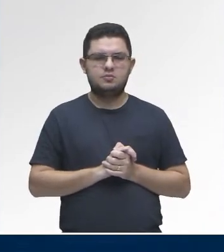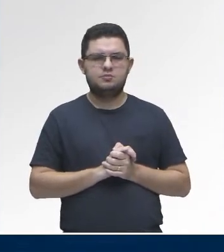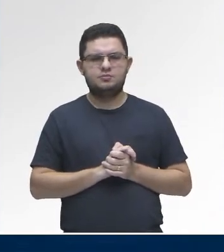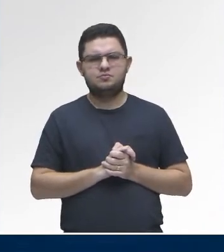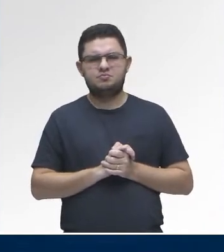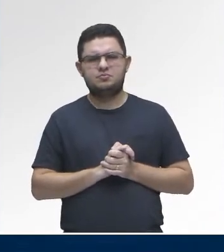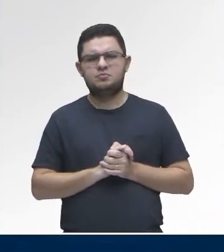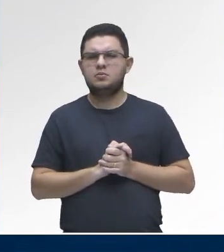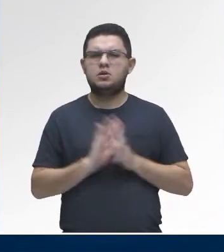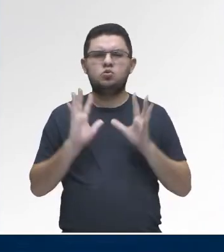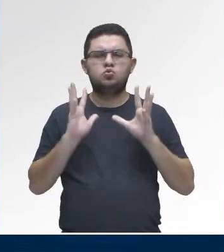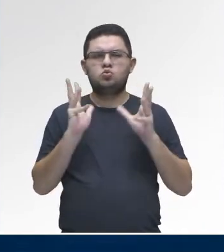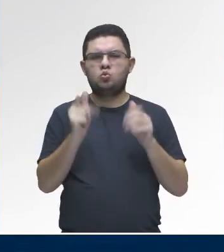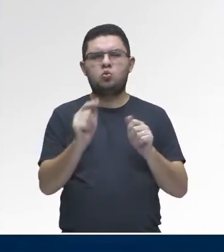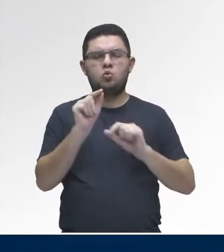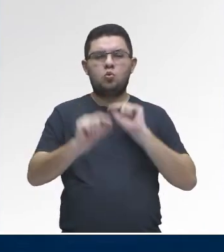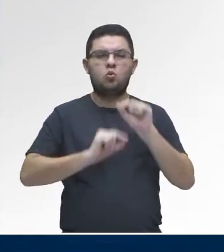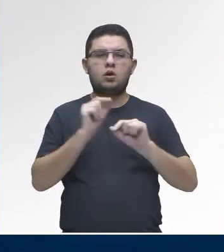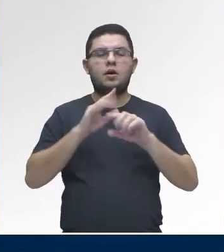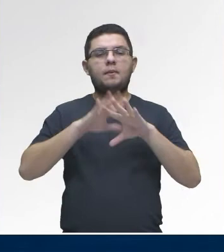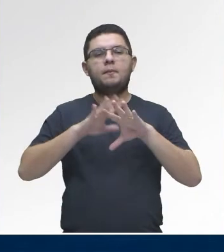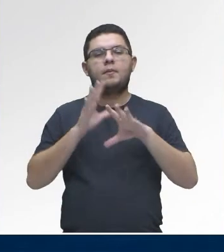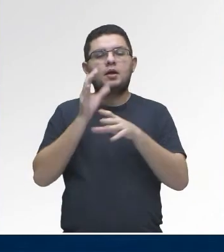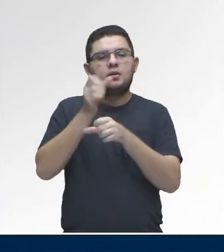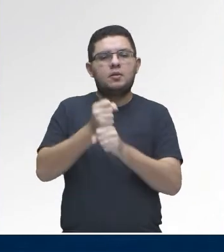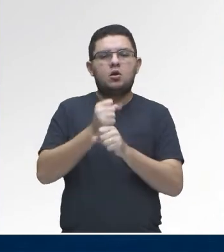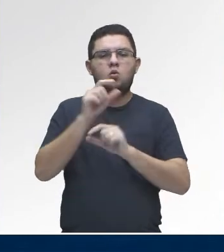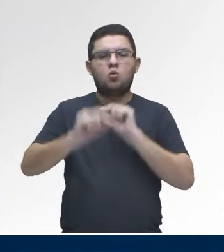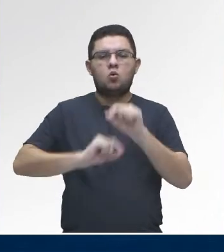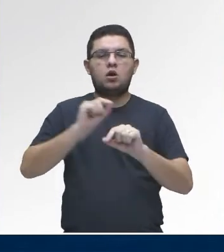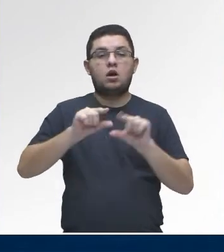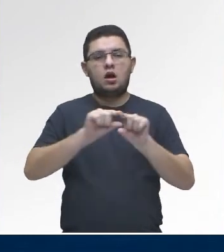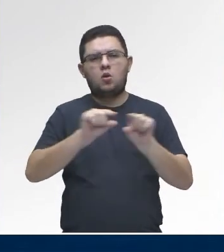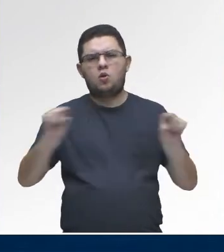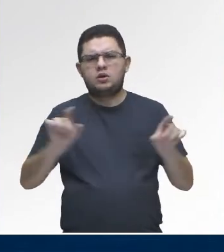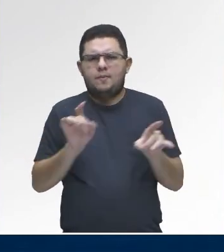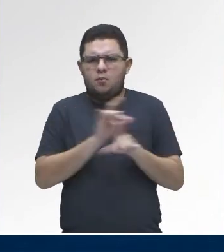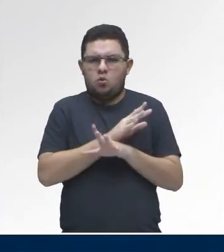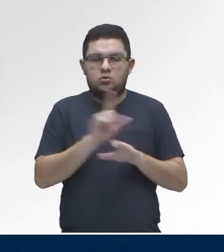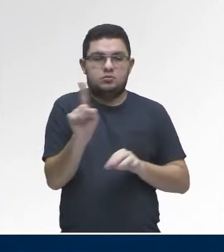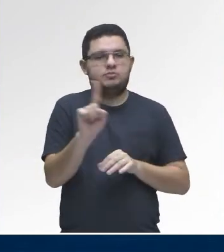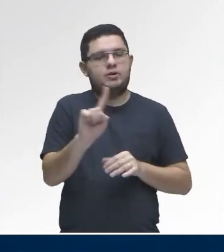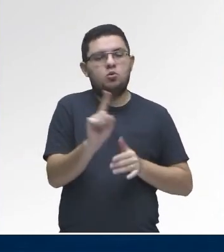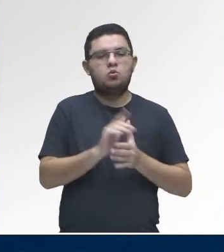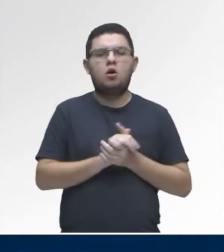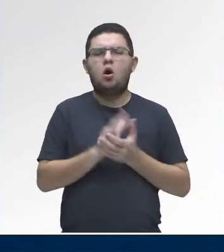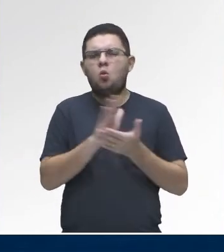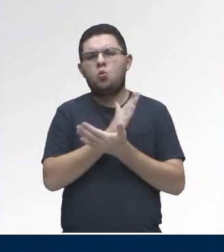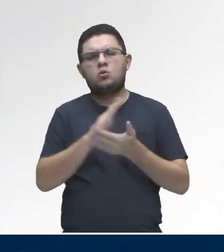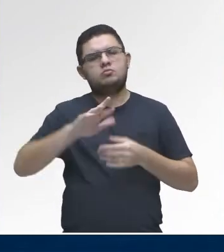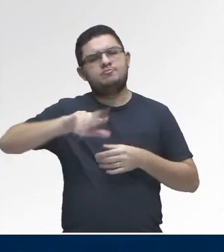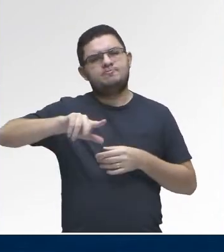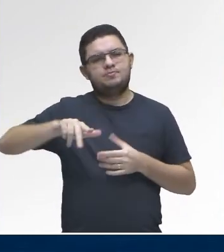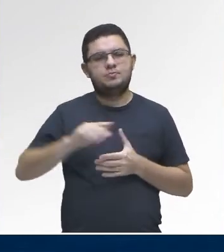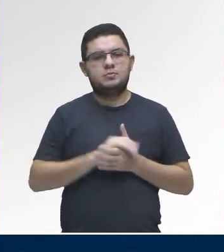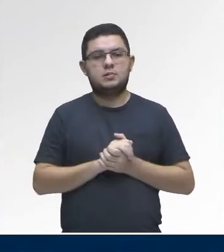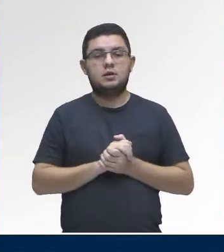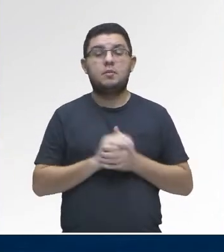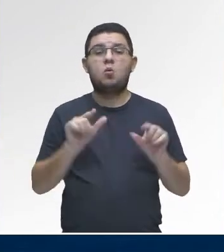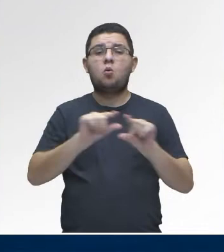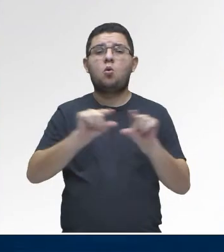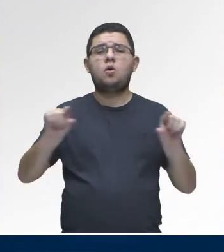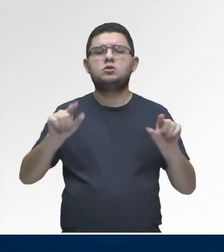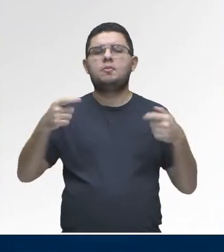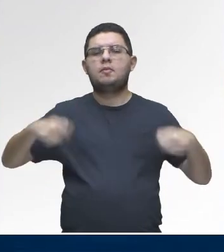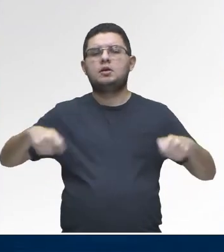sentença matemática é uma equação. Por quê? Eu preciso ter, para ser uma equação, um